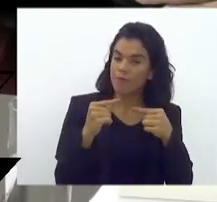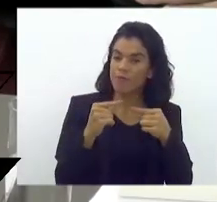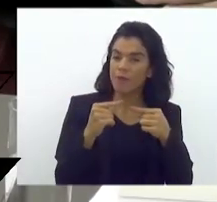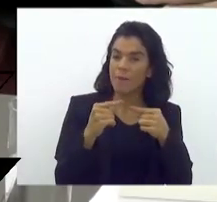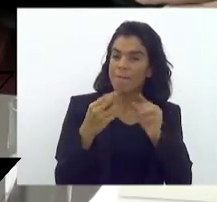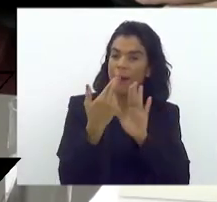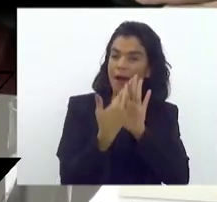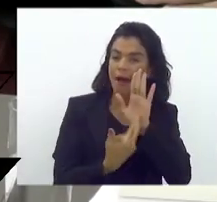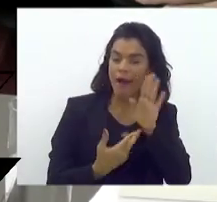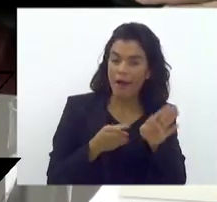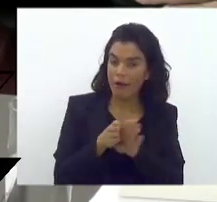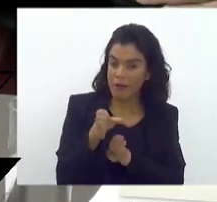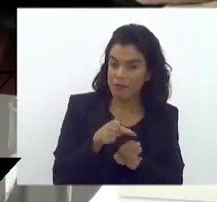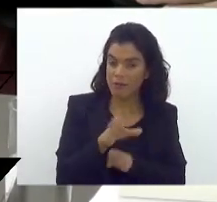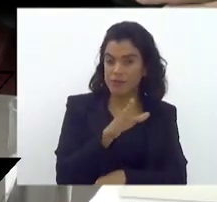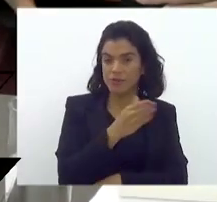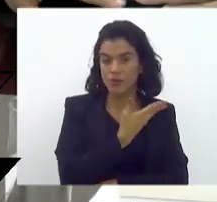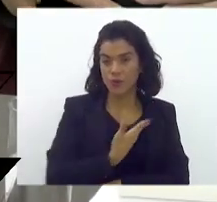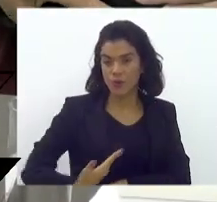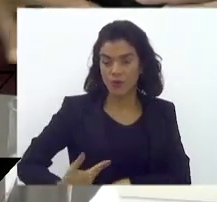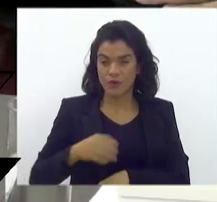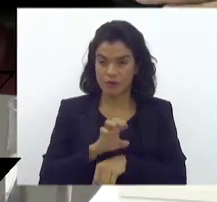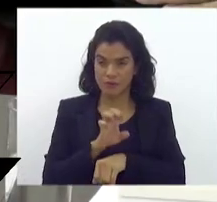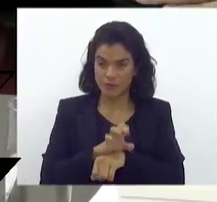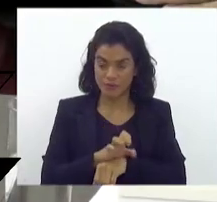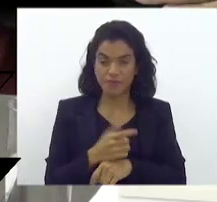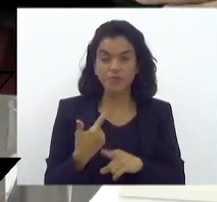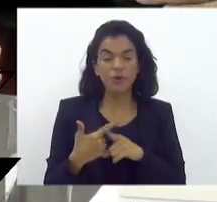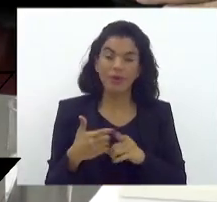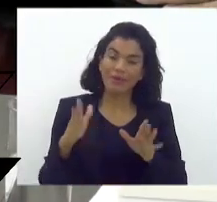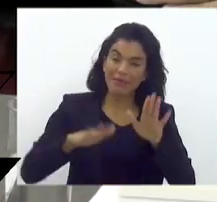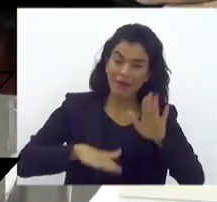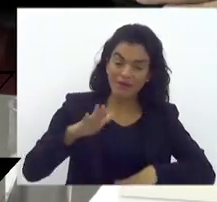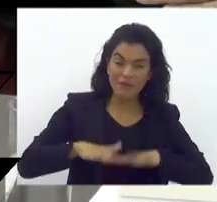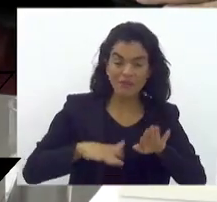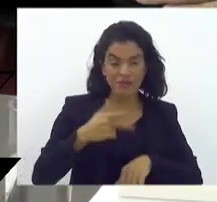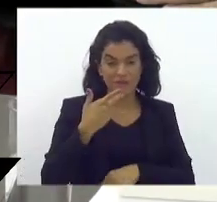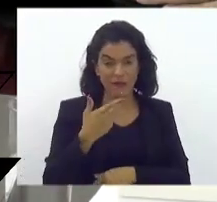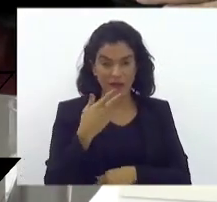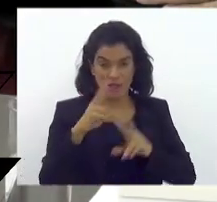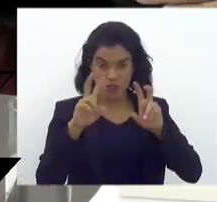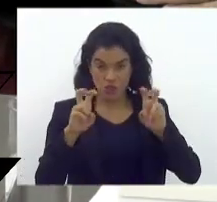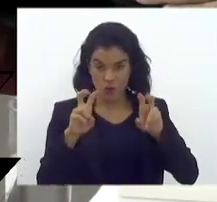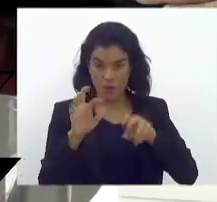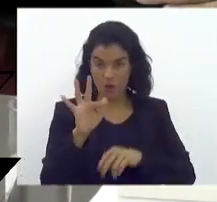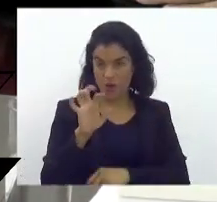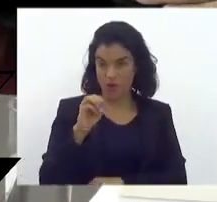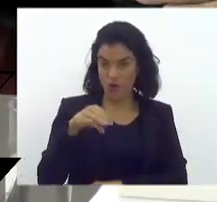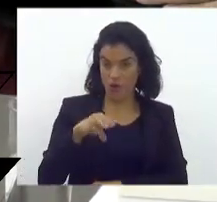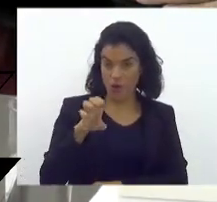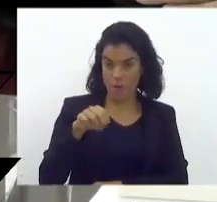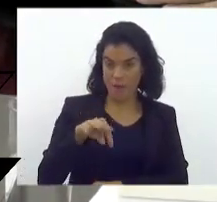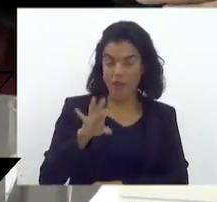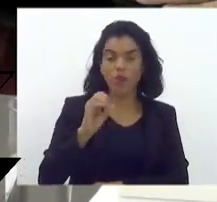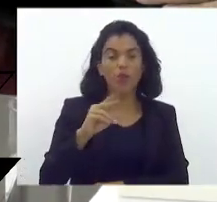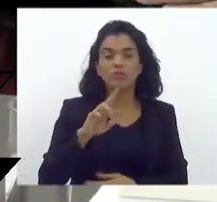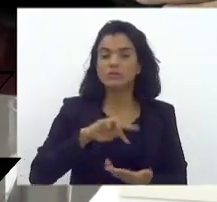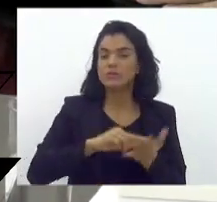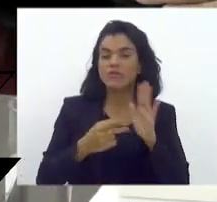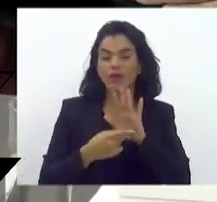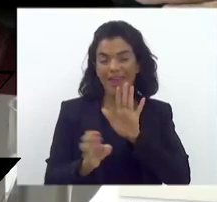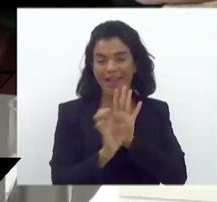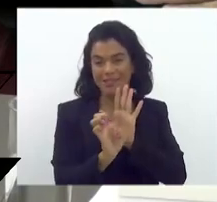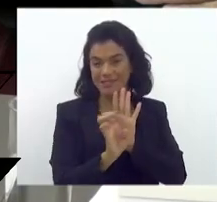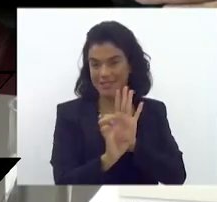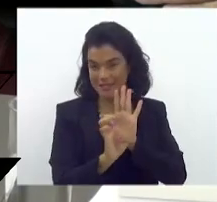Estado. Né? Regulamentação por quê? Muito provavelmente, quando a gente fala de fomento, a gente fala de edital. Né?